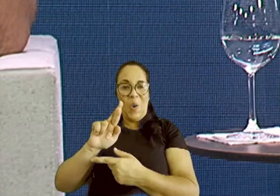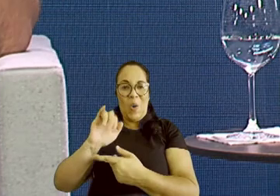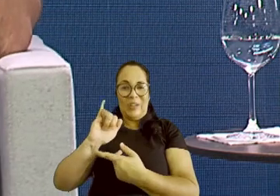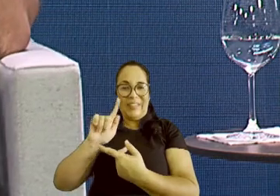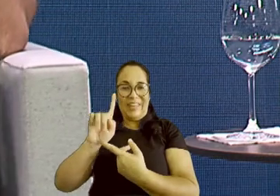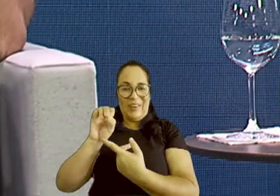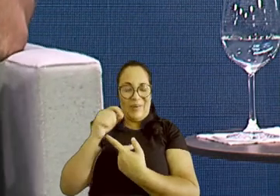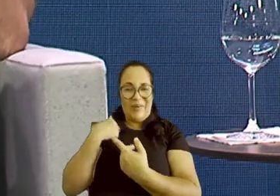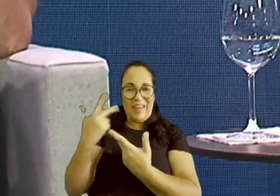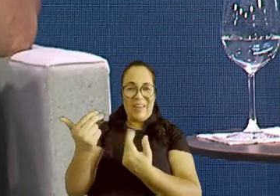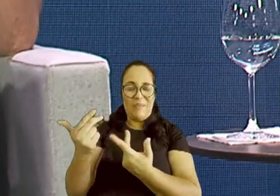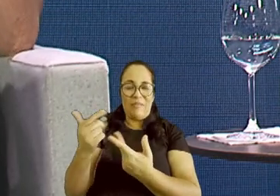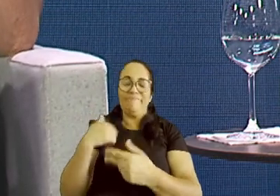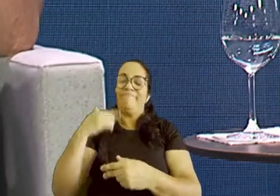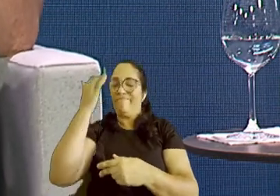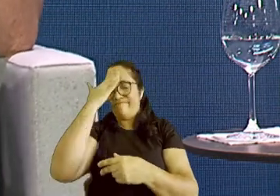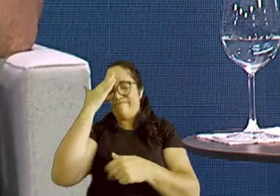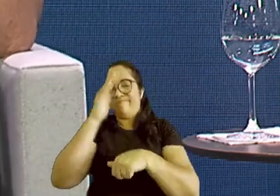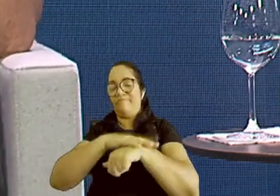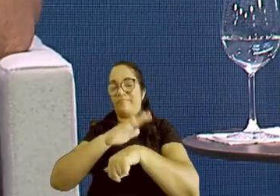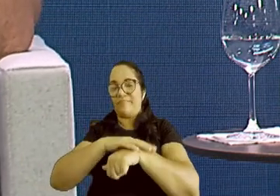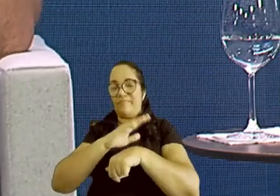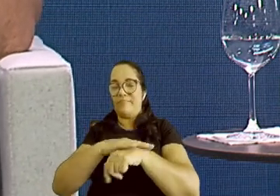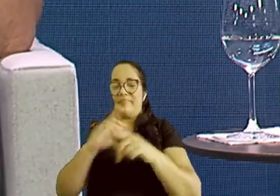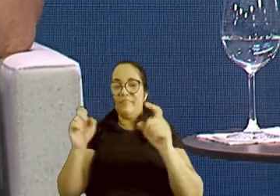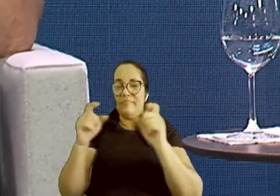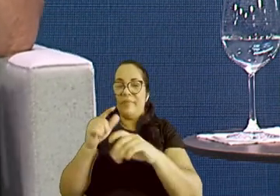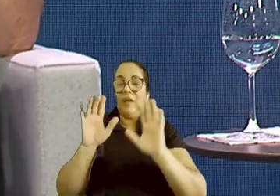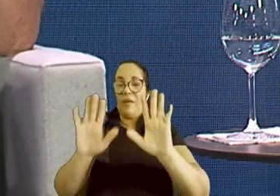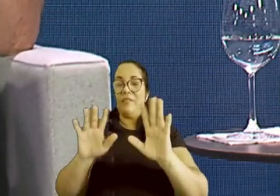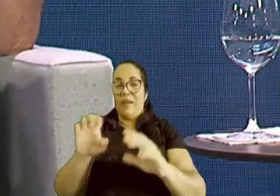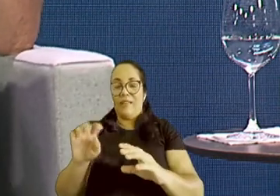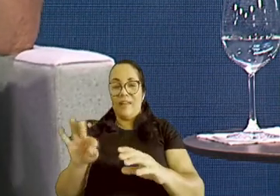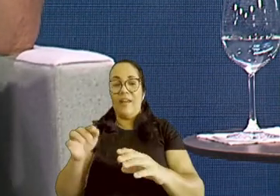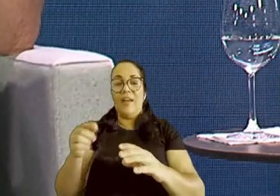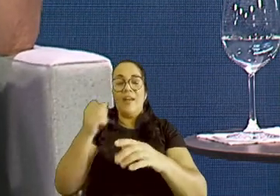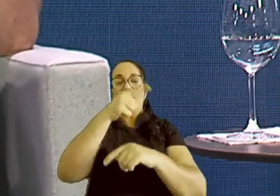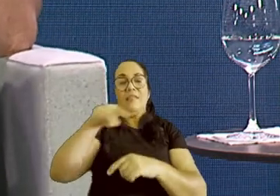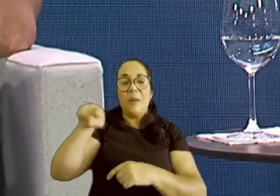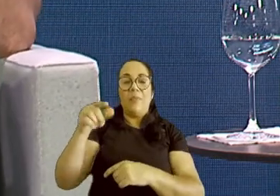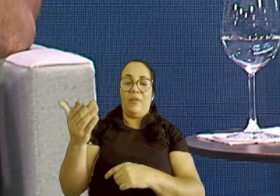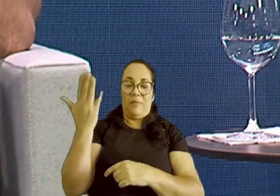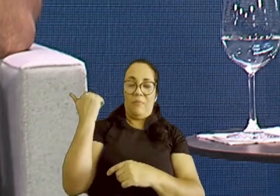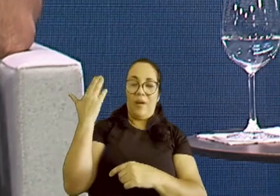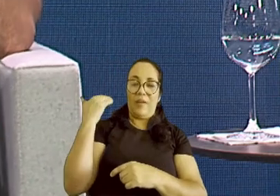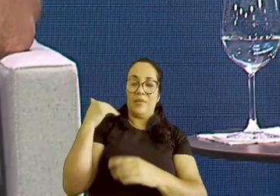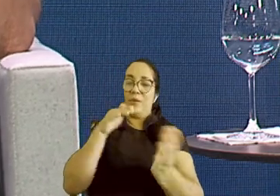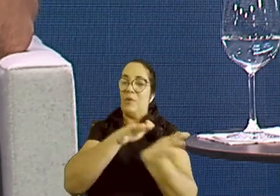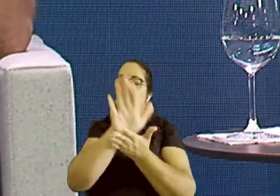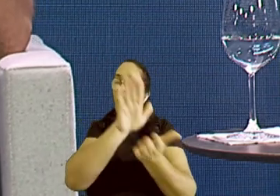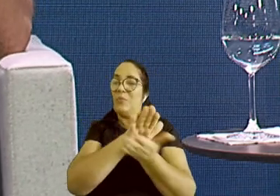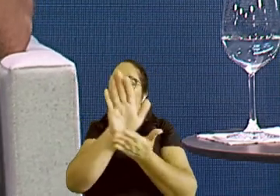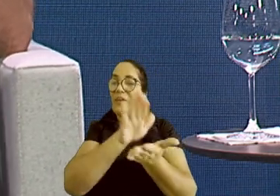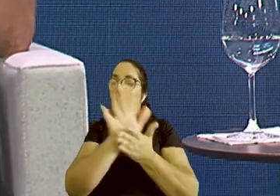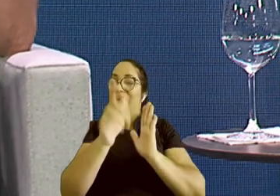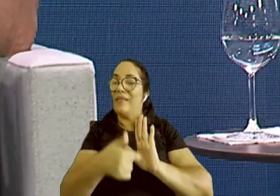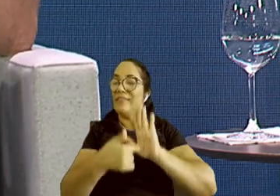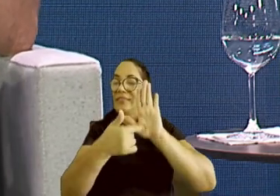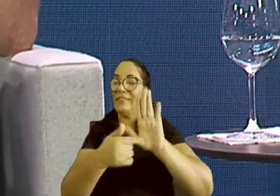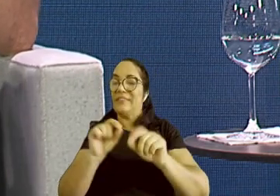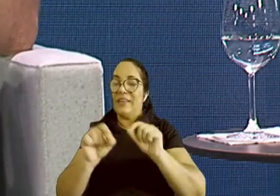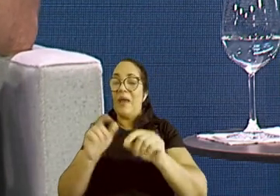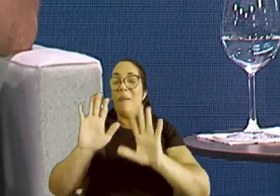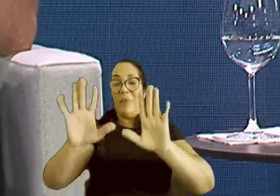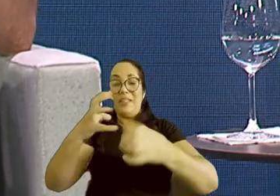momento mundo assim até agora né semana passada o pessoal começou a brincar que ele chegou chegaram né mas eu tô otimista porque